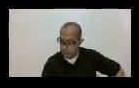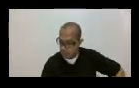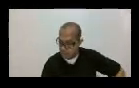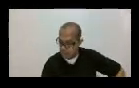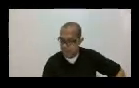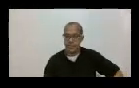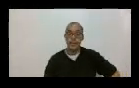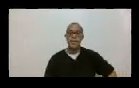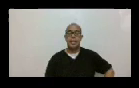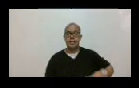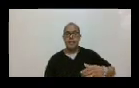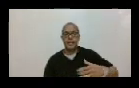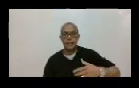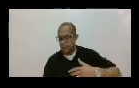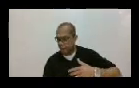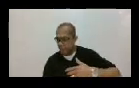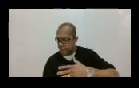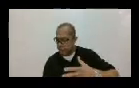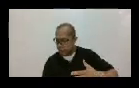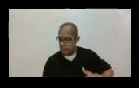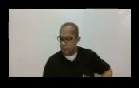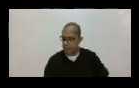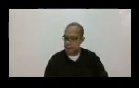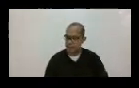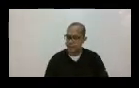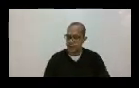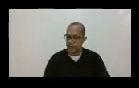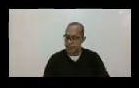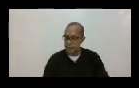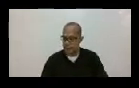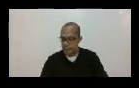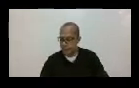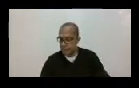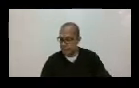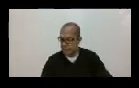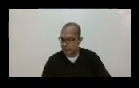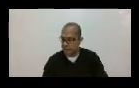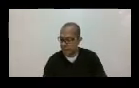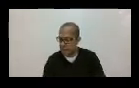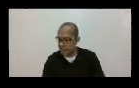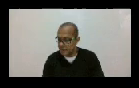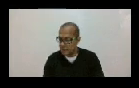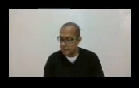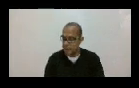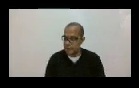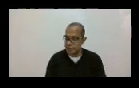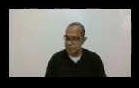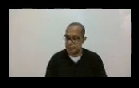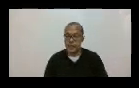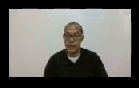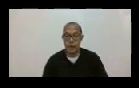acabamos de falar londres e assim várias outras cidades aqui estão descritas as